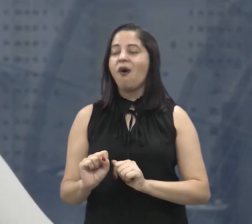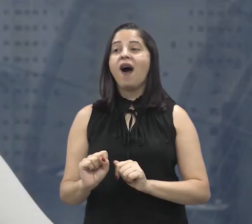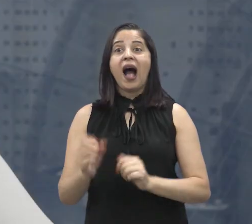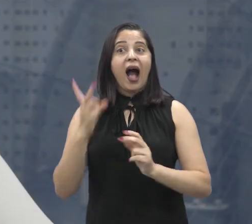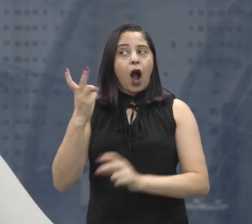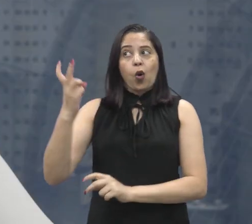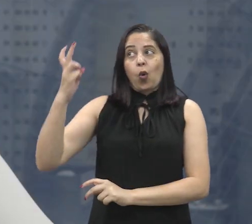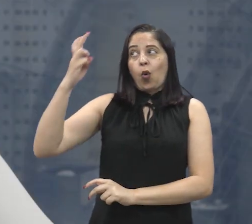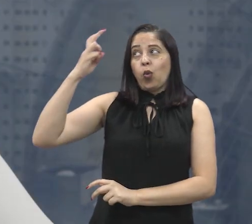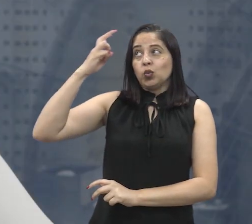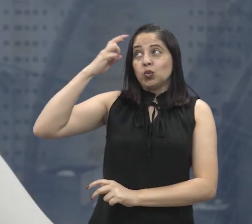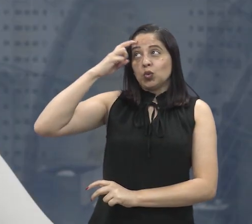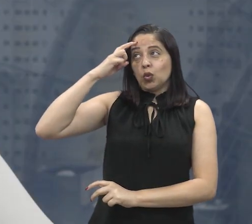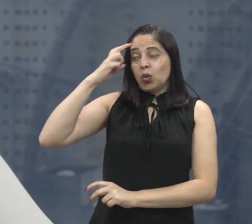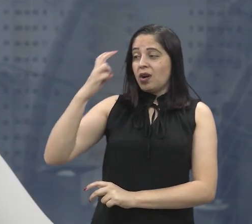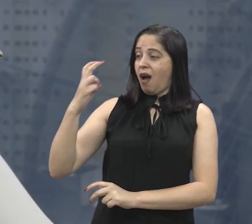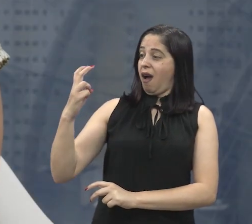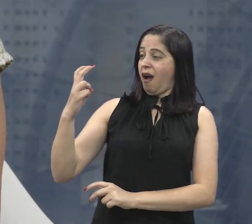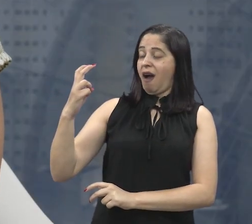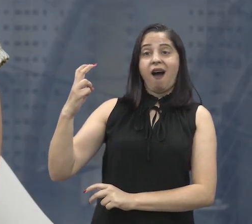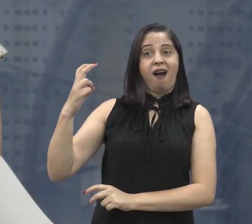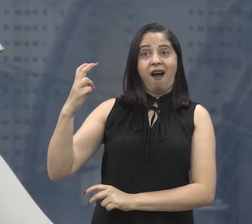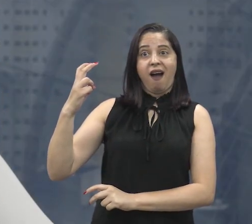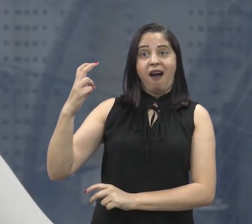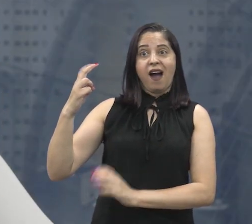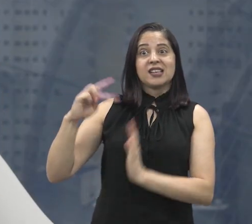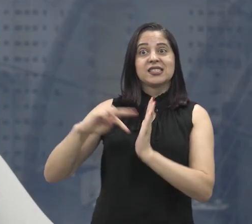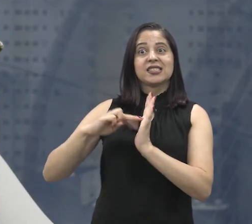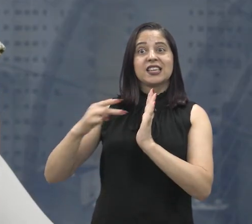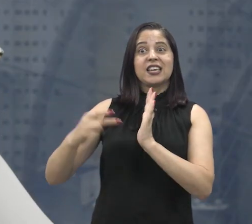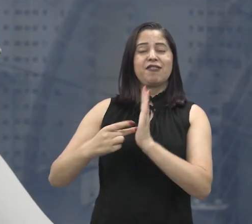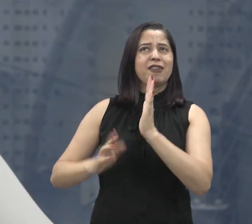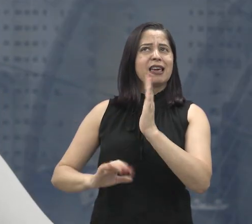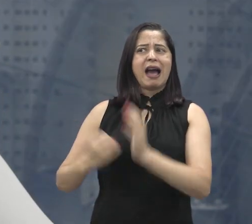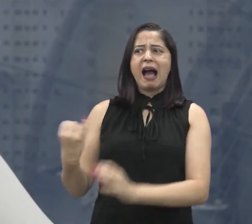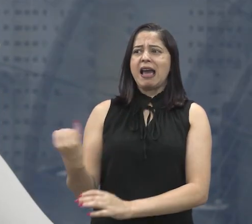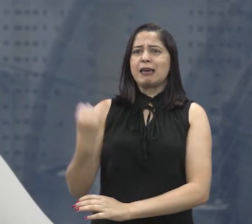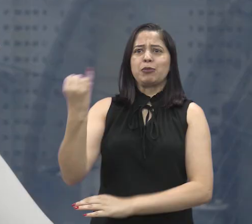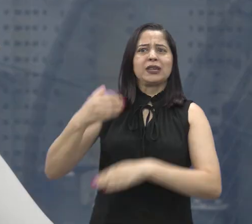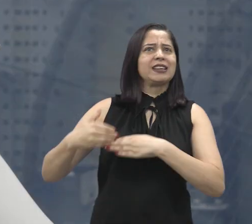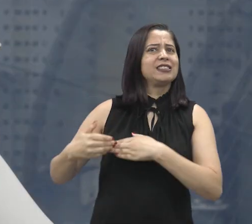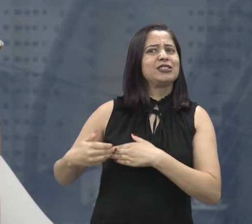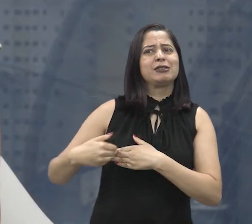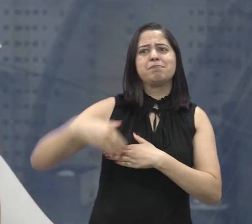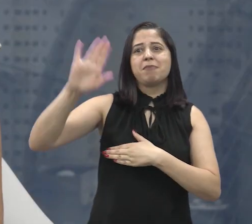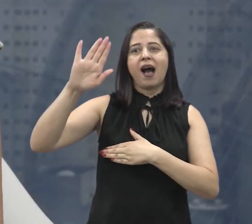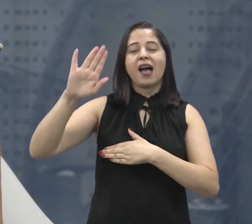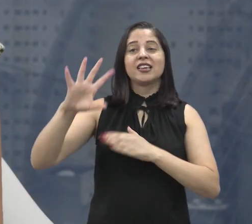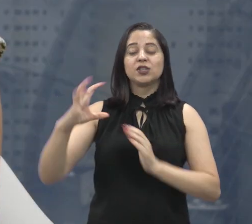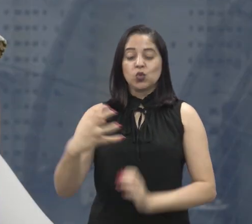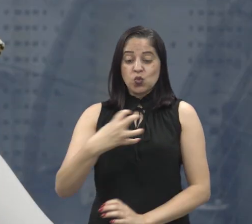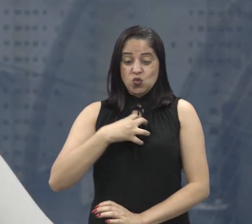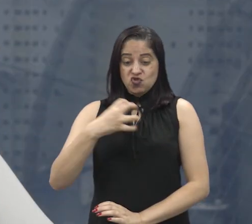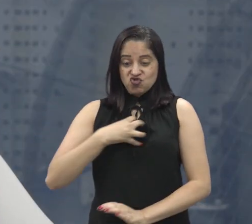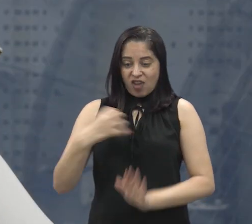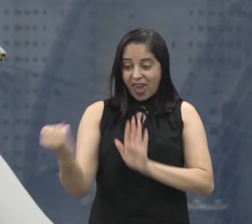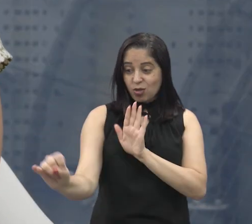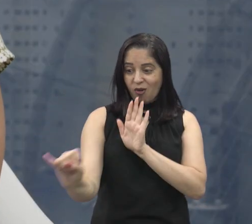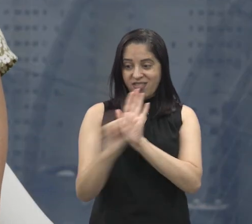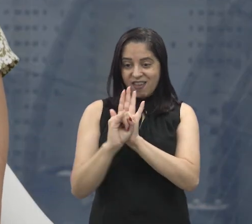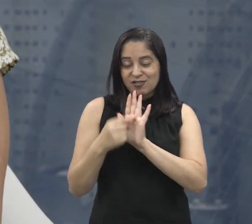local é importante para atrair recursos, como você disse, né? E também entender que não é